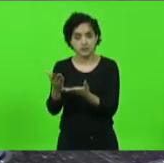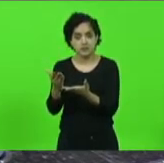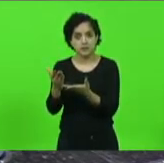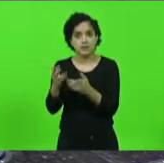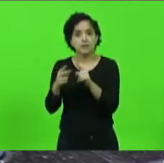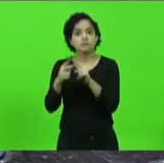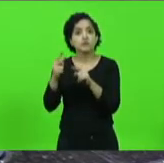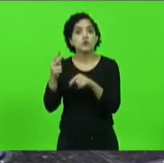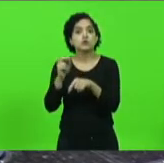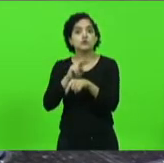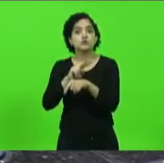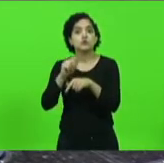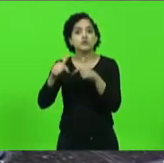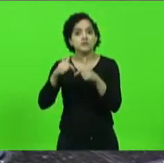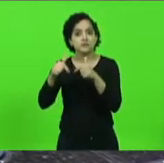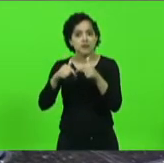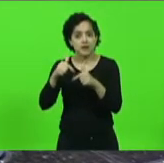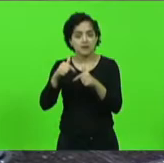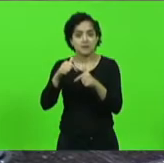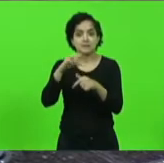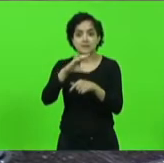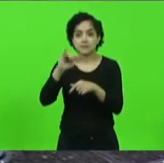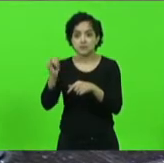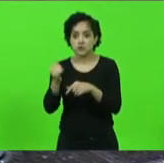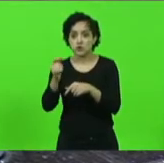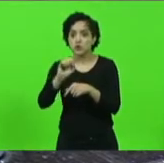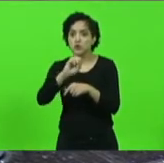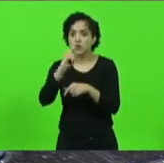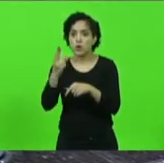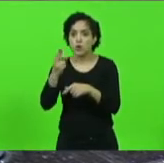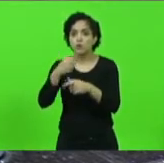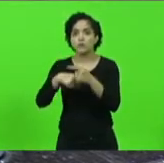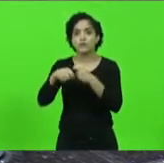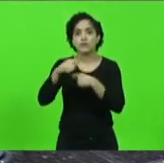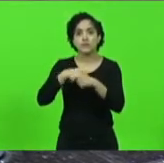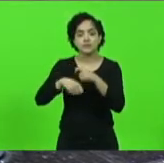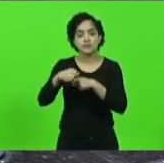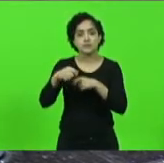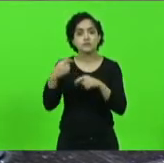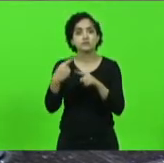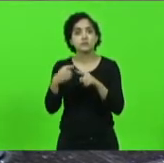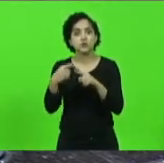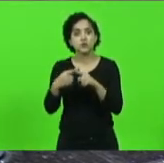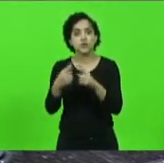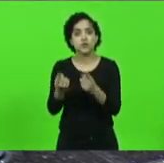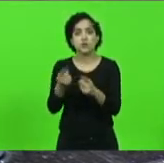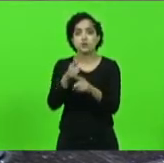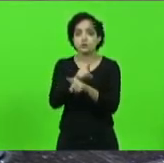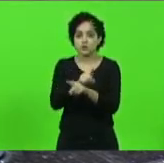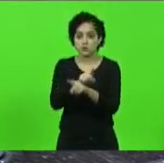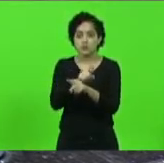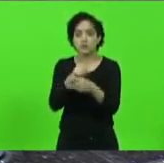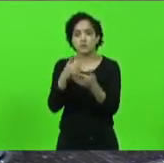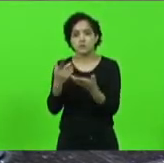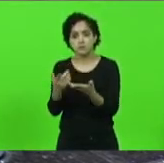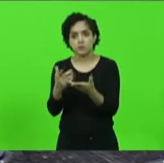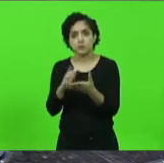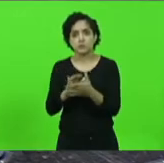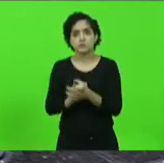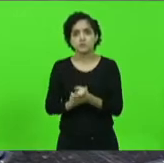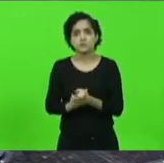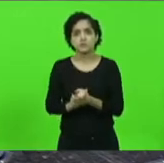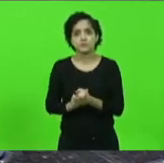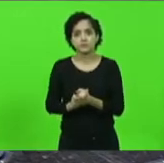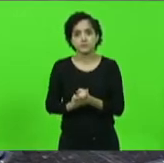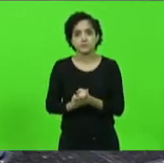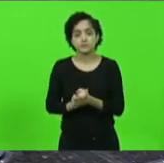mais importantes, CCJ ou Finanças. Ele só está na Finanças porque nós trocamos, né? Eu era na CCJ, ele era da Finanças, enfim.